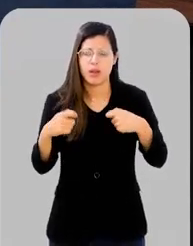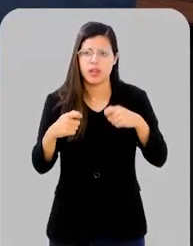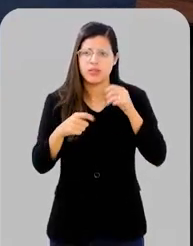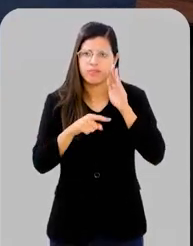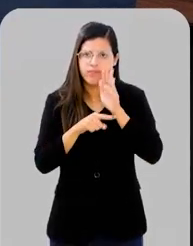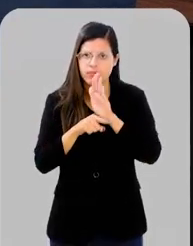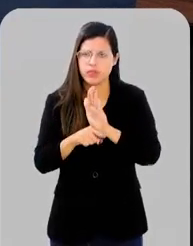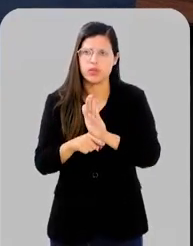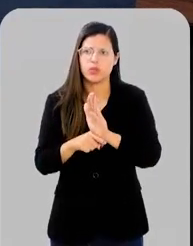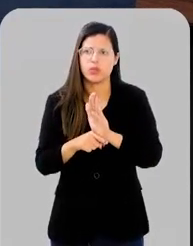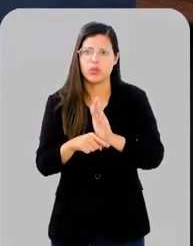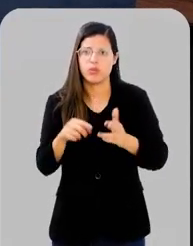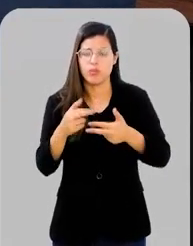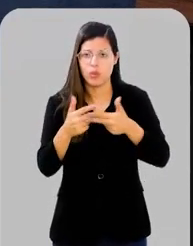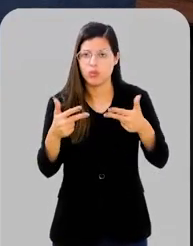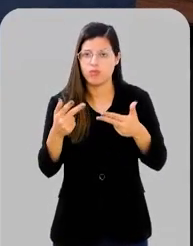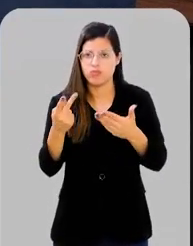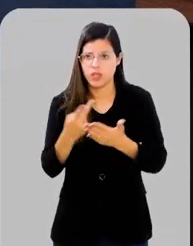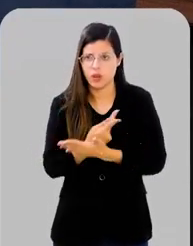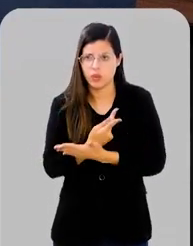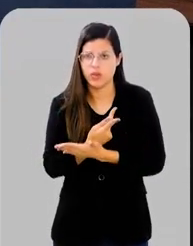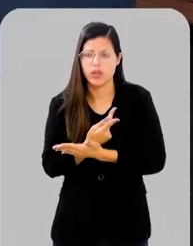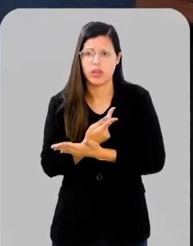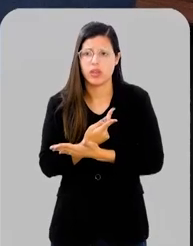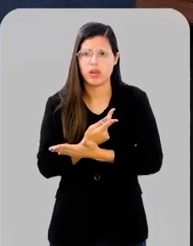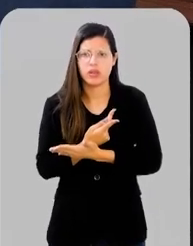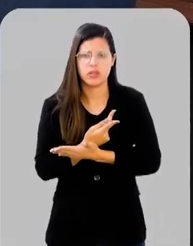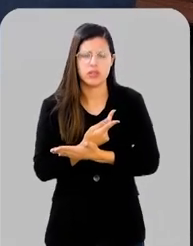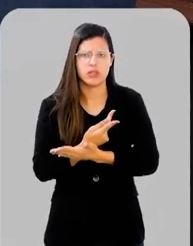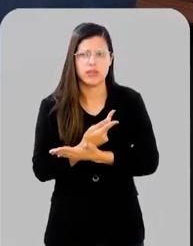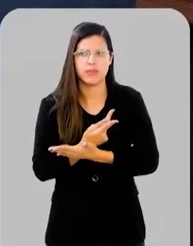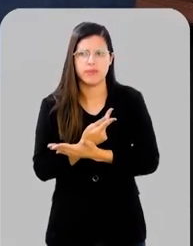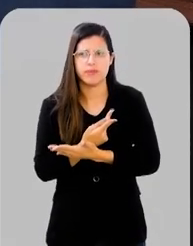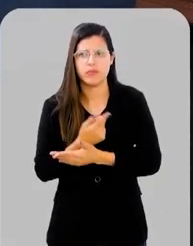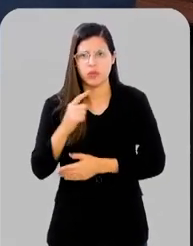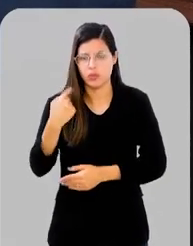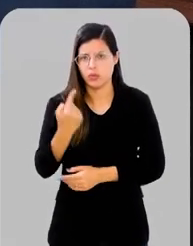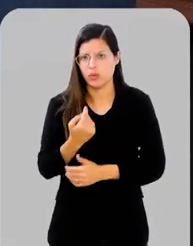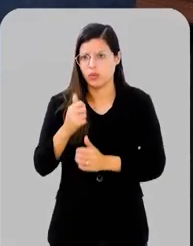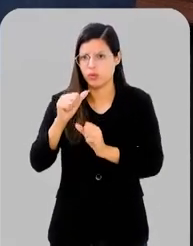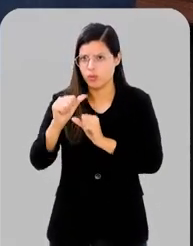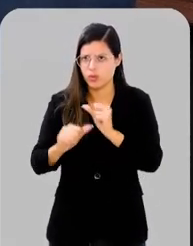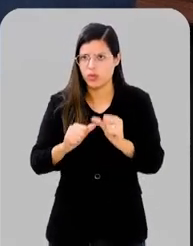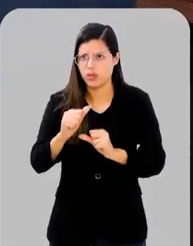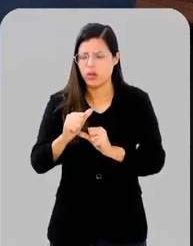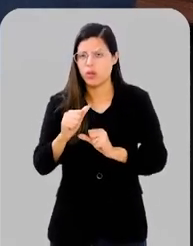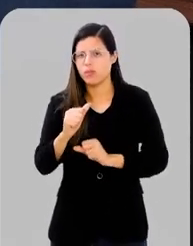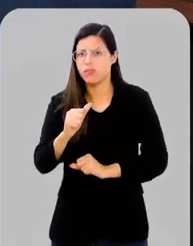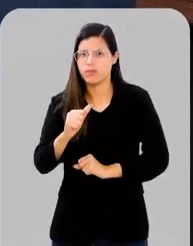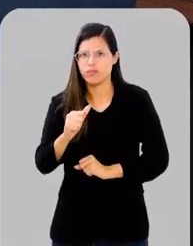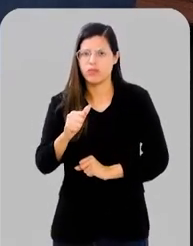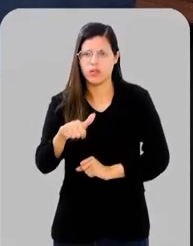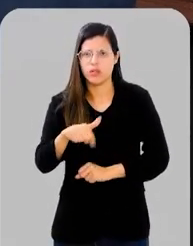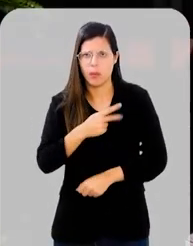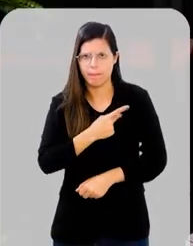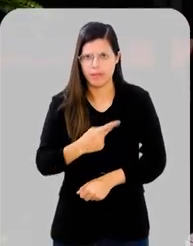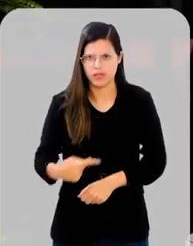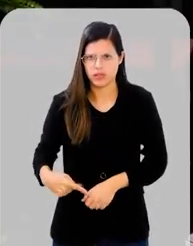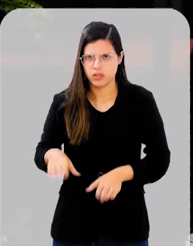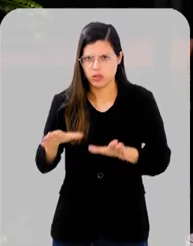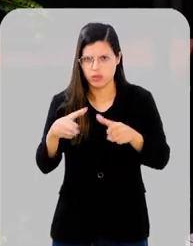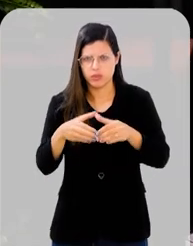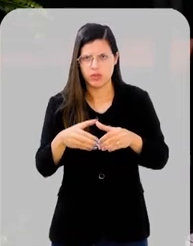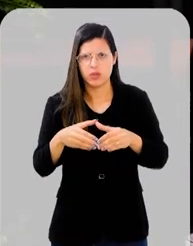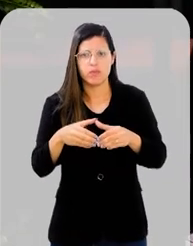precisa de ajuda isso é uma coisa que acontece muito eu percebo E aí eu eh nós mudamos um pouco assim que eu assumi a presidência da comissão